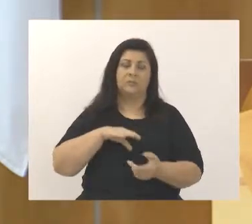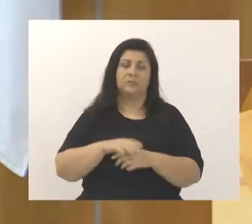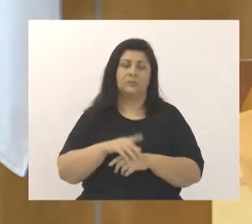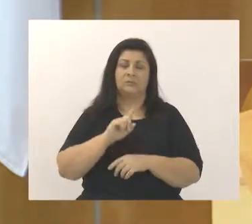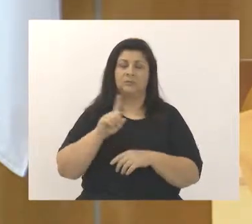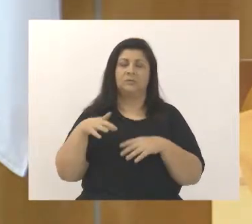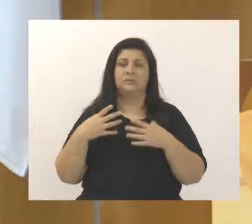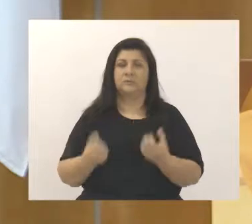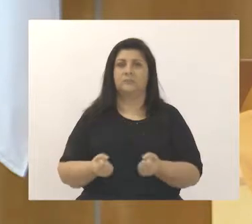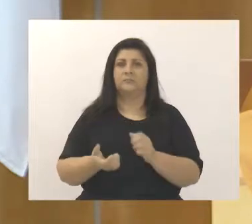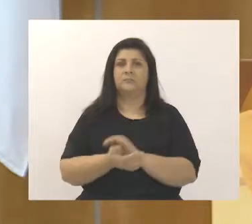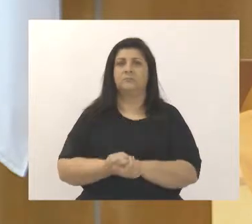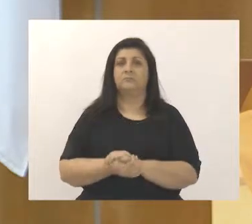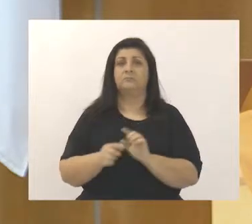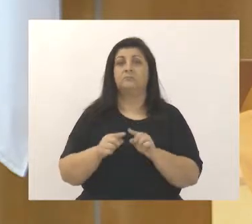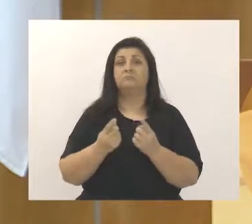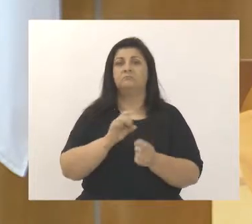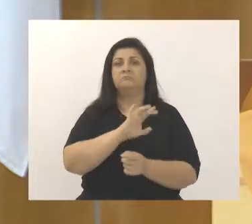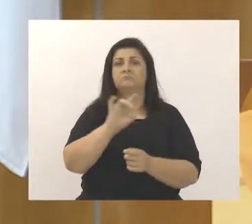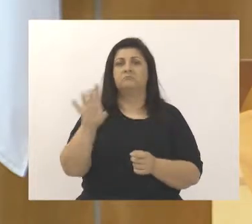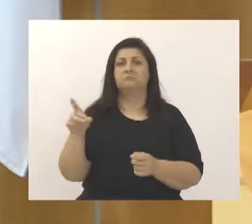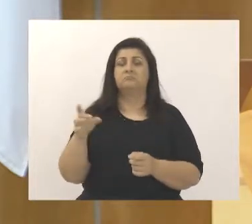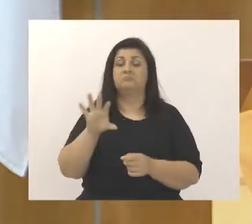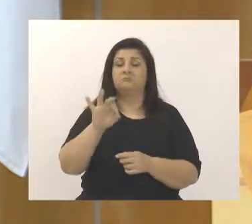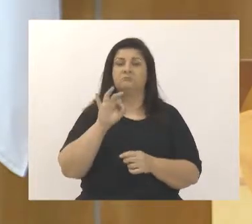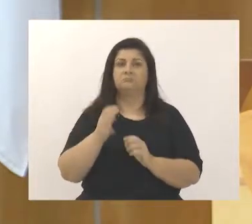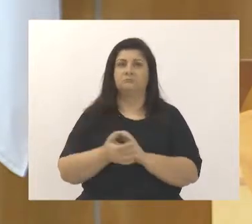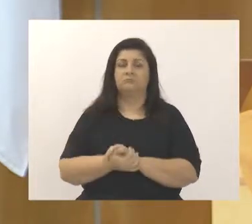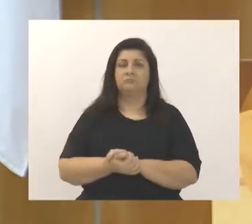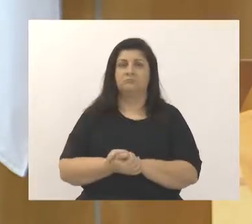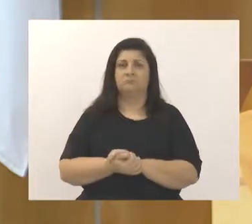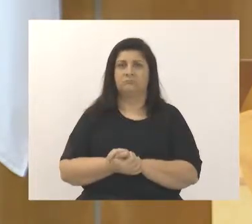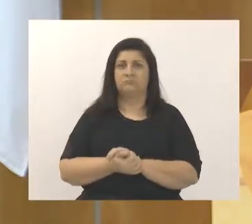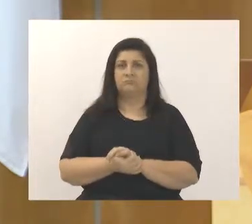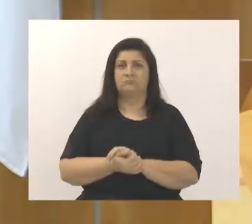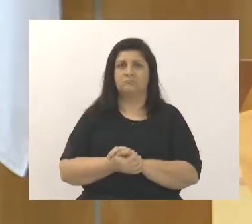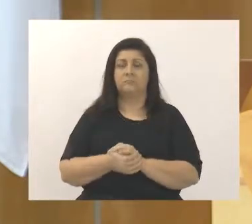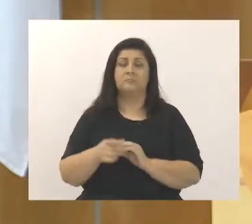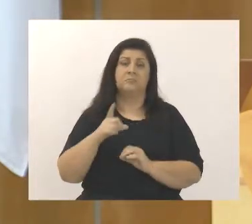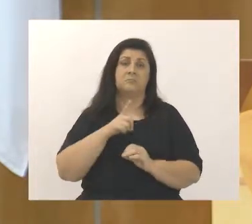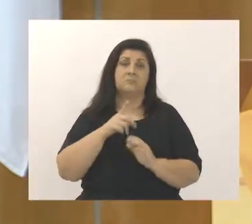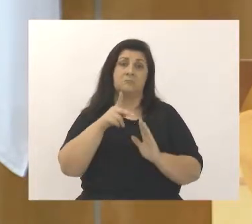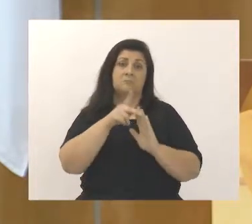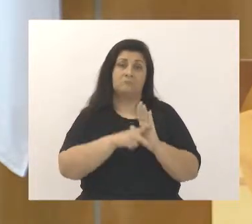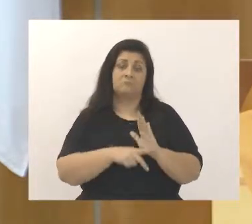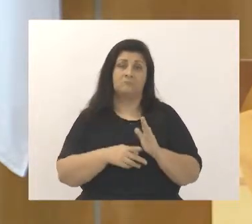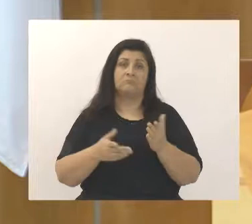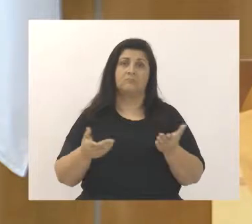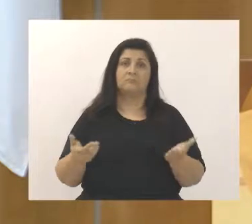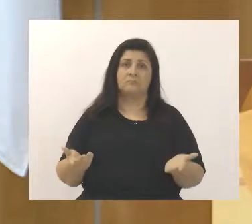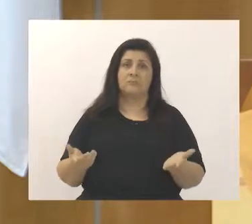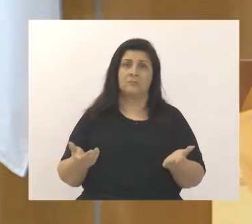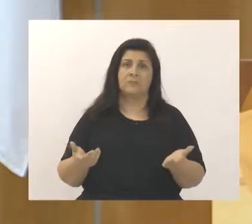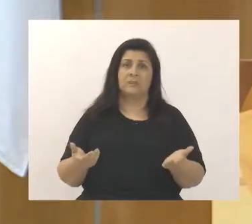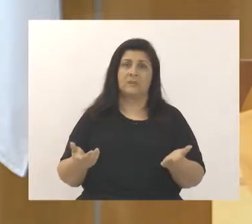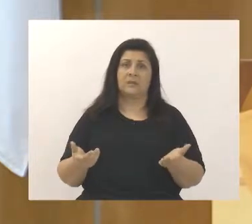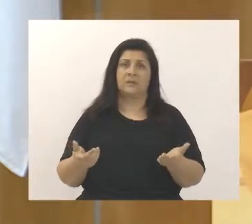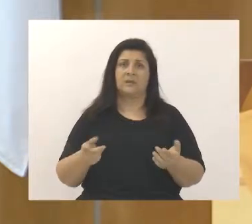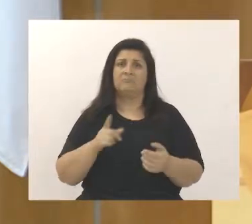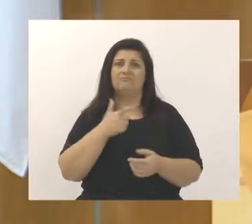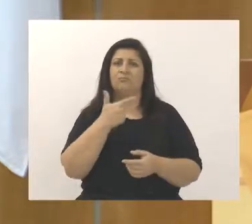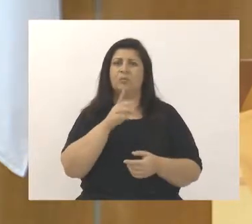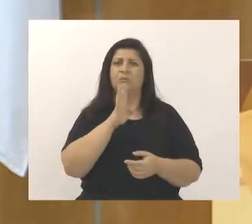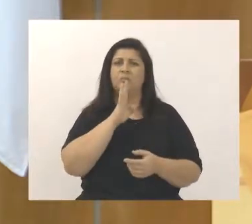aceitaria. Mas cada um pode decidir. Mas eu vou aqui, né, tem projetos, esse é um deles que foge um pouco do conhecimento